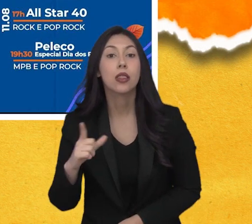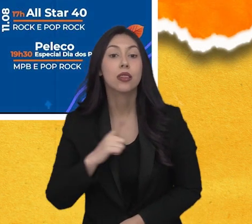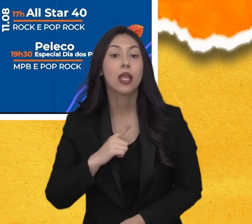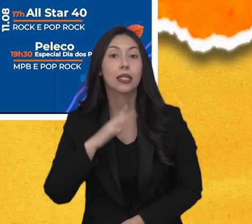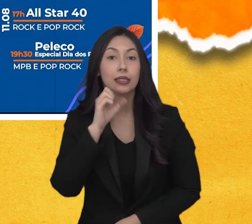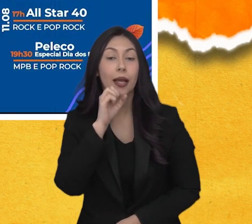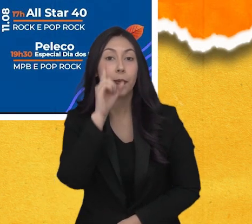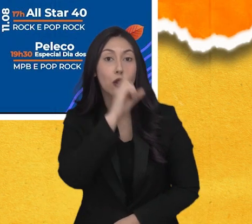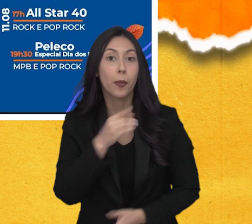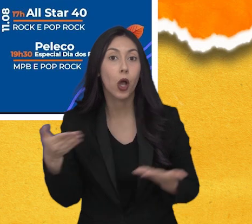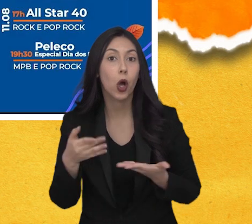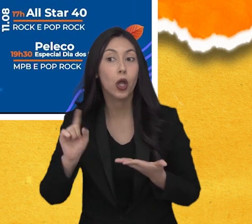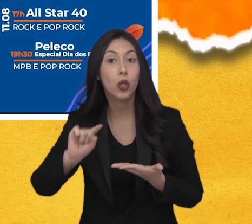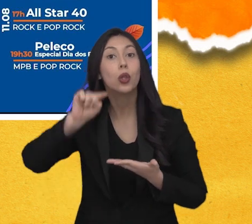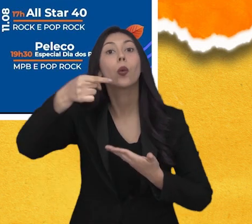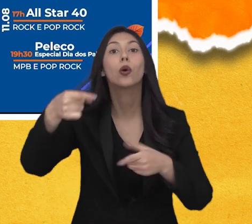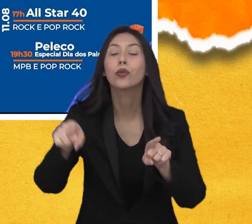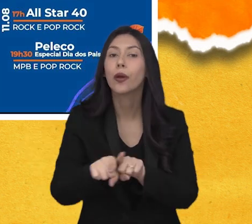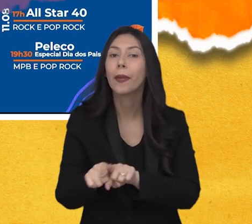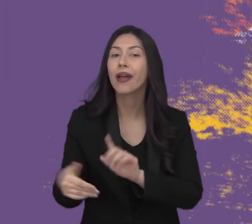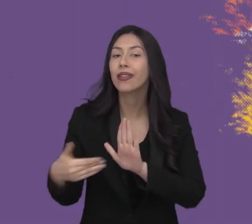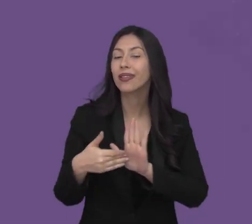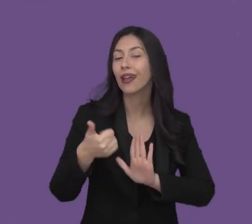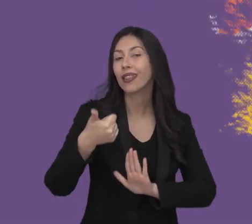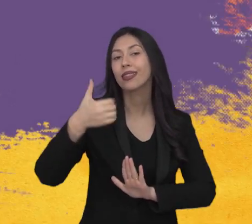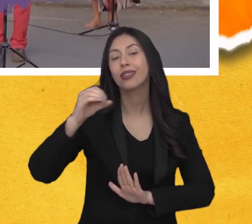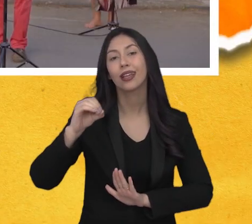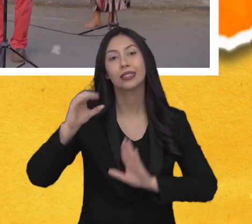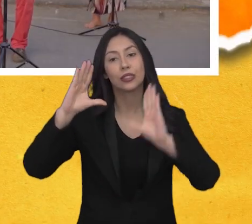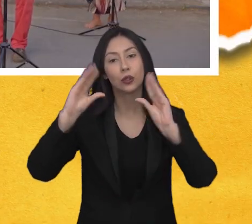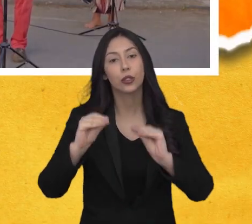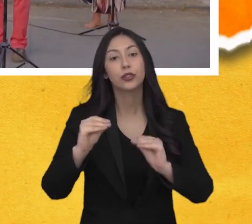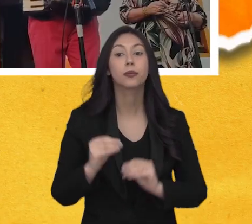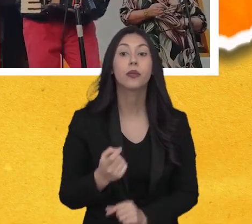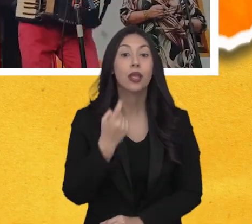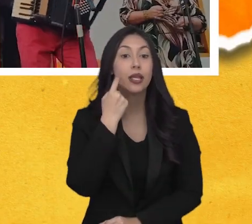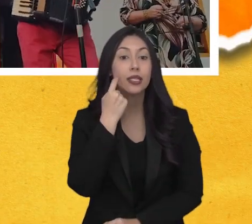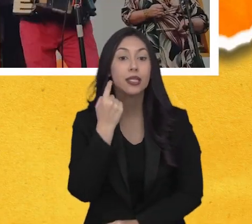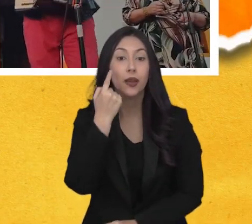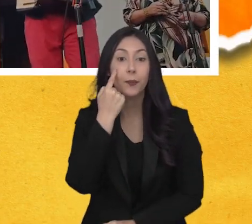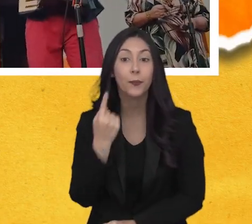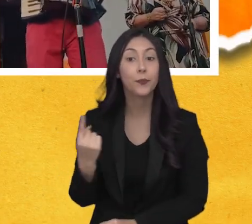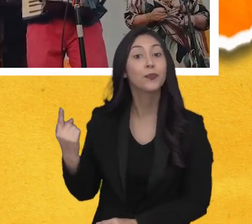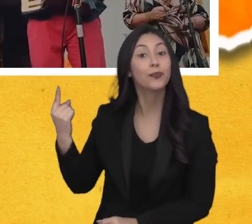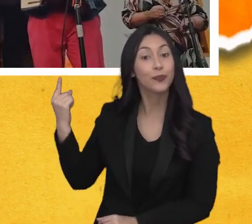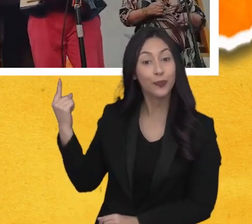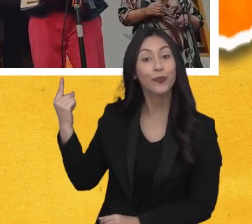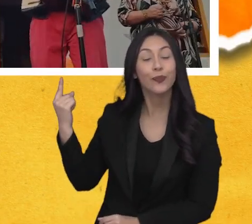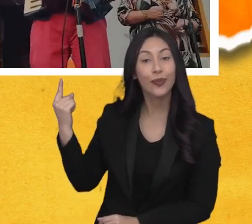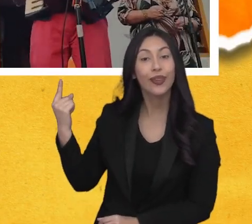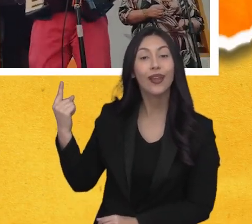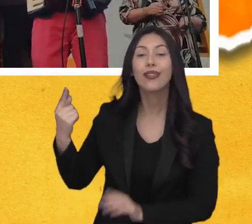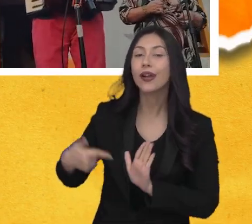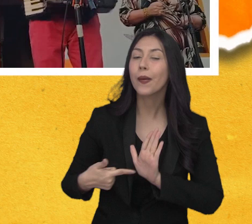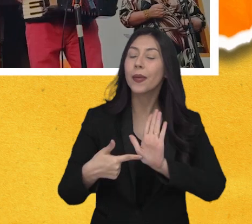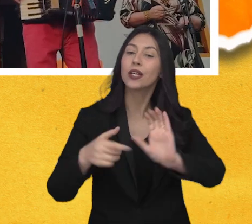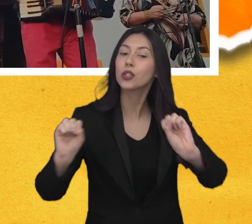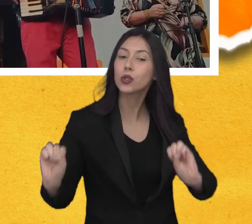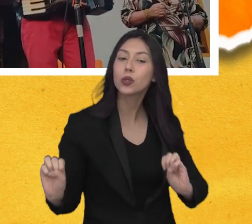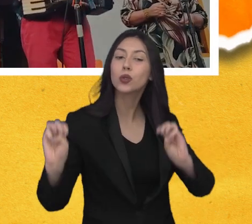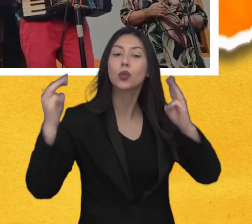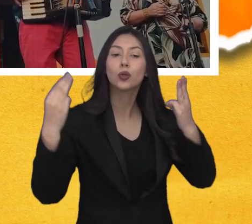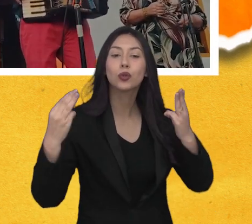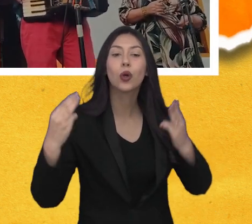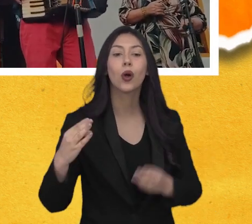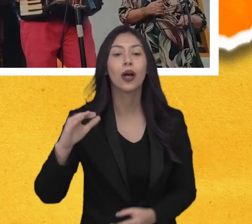neste e no próximo final de semana até às 10 da noite. Nesta sexta-feira, a Cauíque Bom Sucesso e Banda por um Fio apresentam o